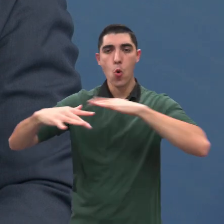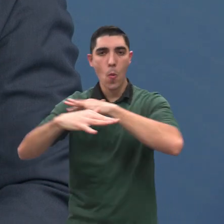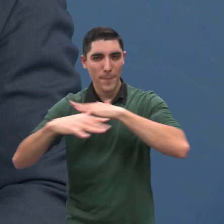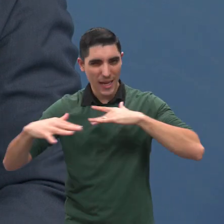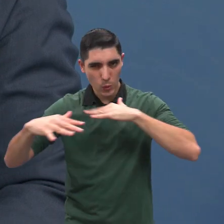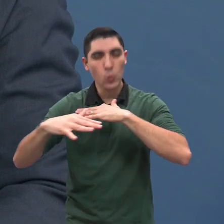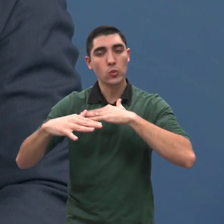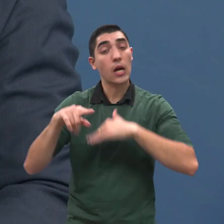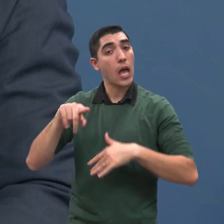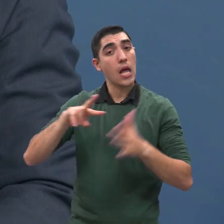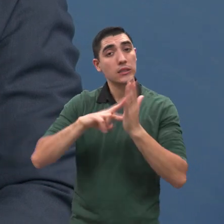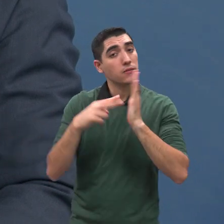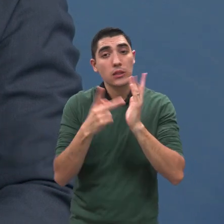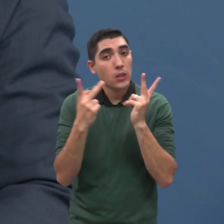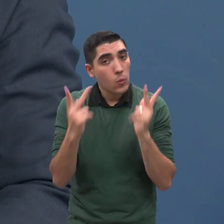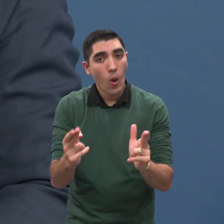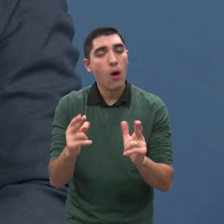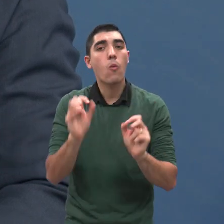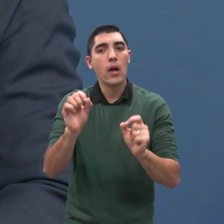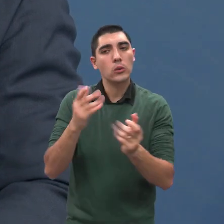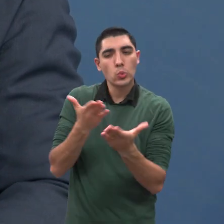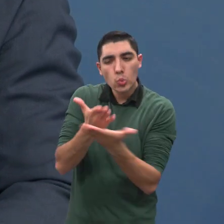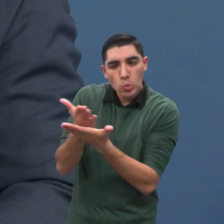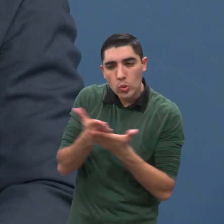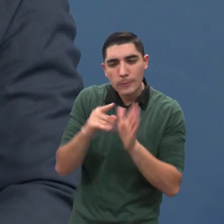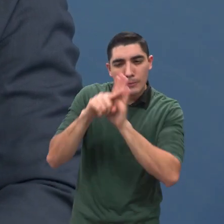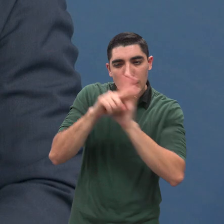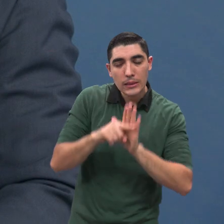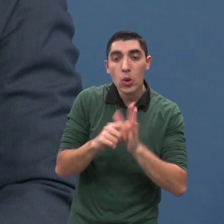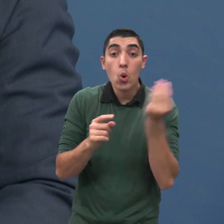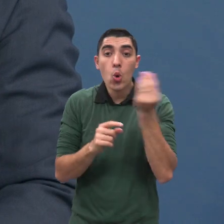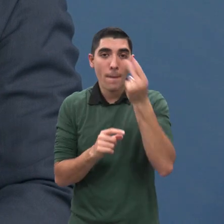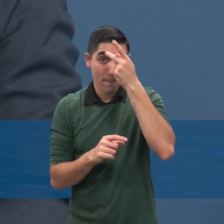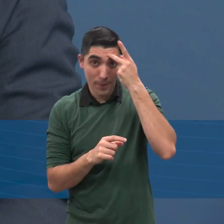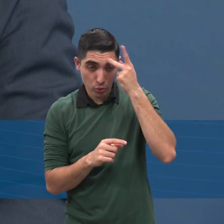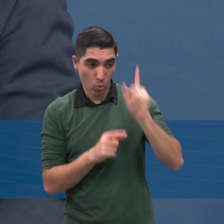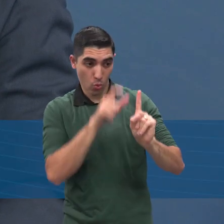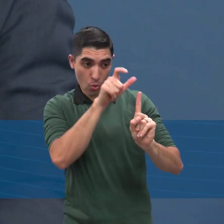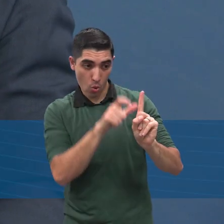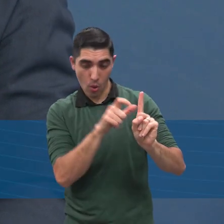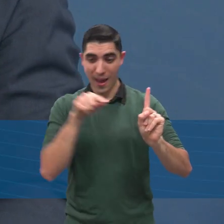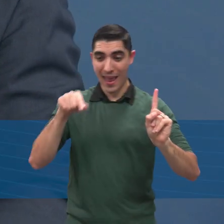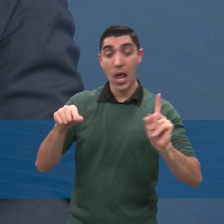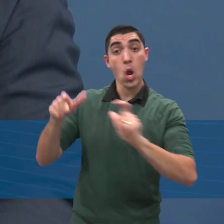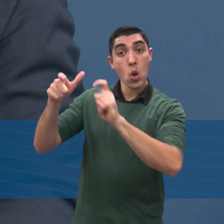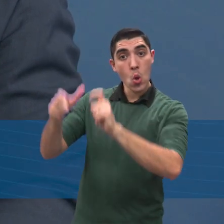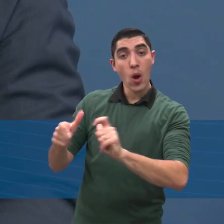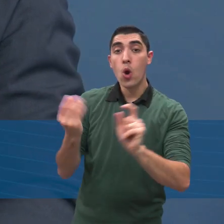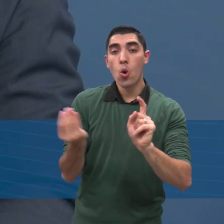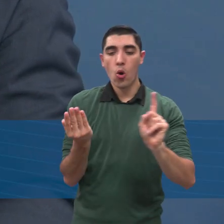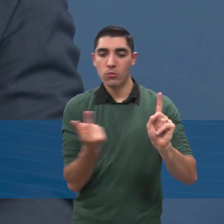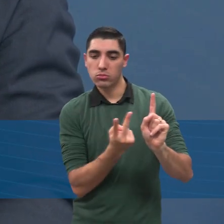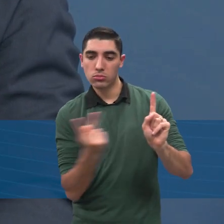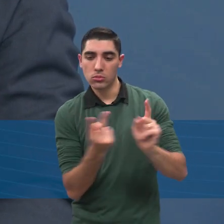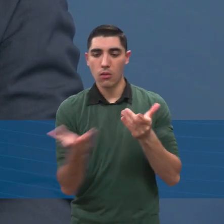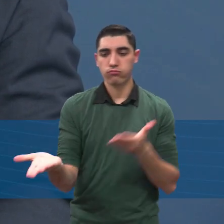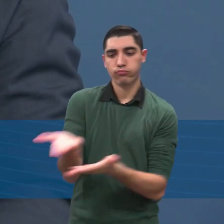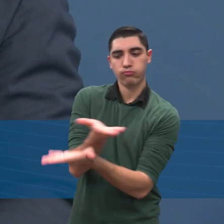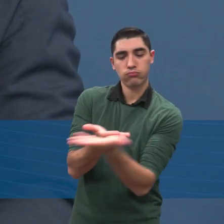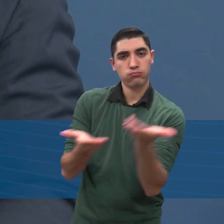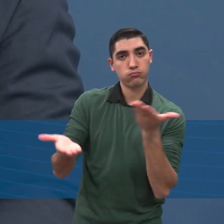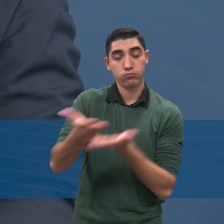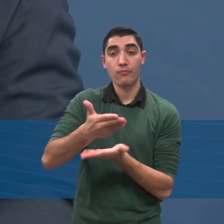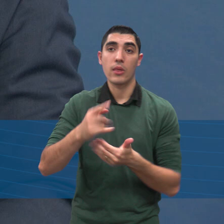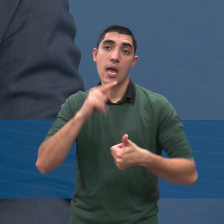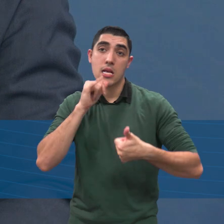né? A relação das pessoas com o meio, né? E a questão da mobilidade,